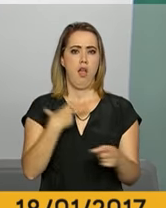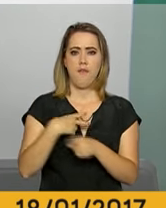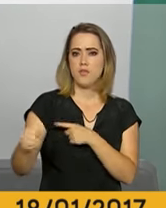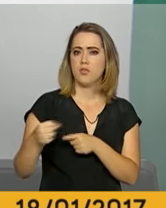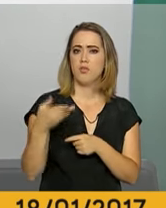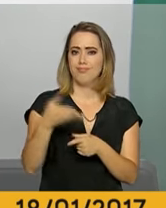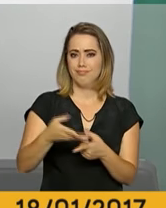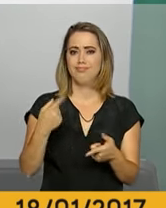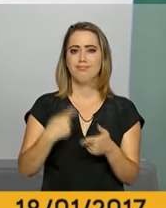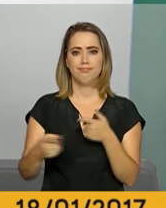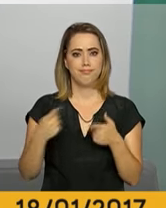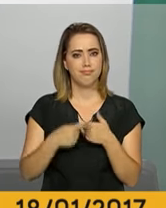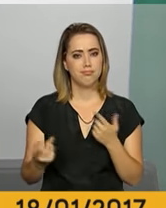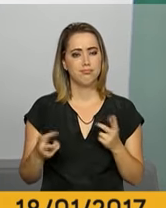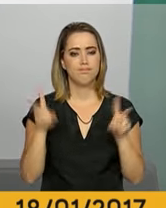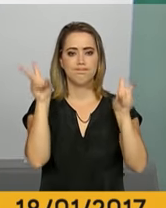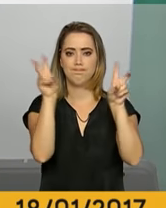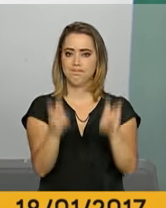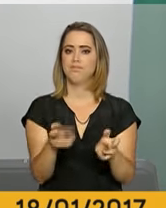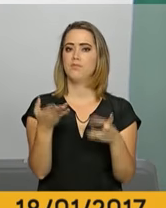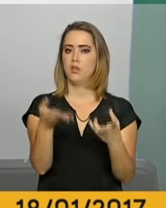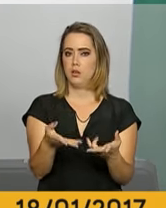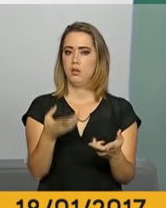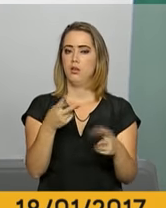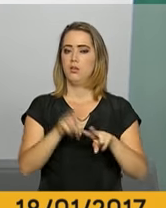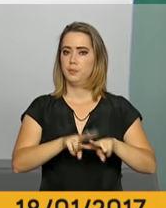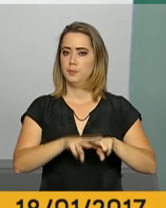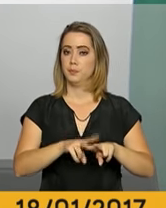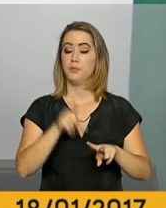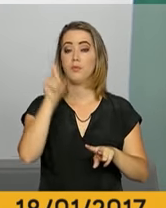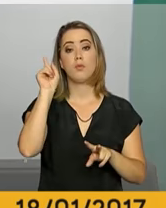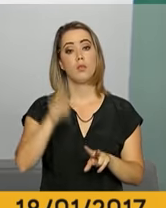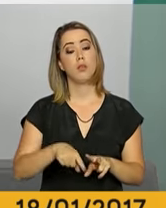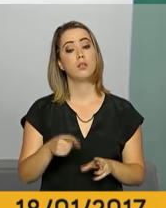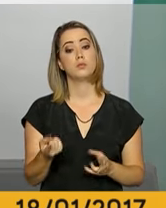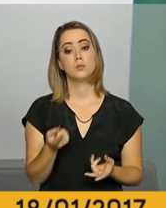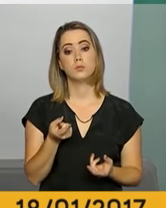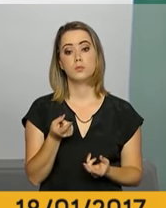desta lamentável temática, né, das penitenciárias, ela